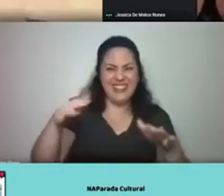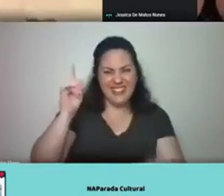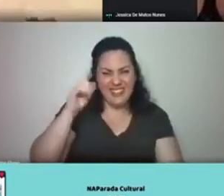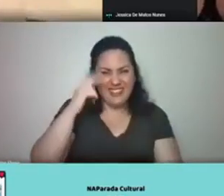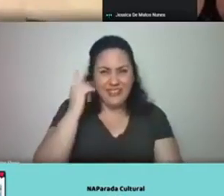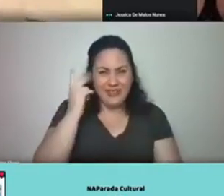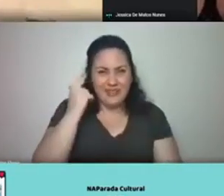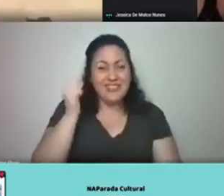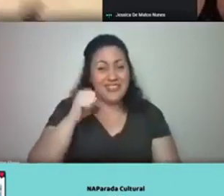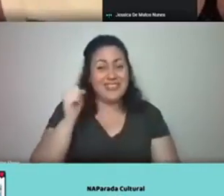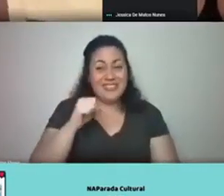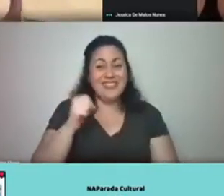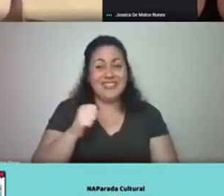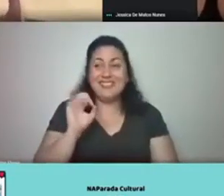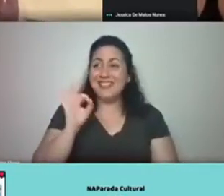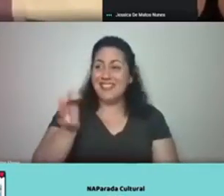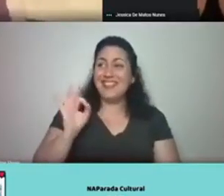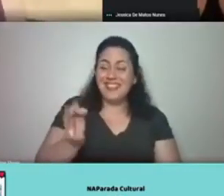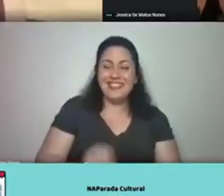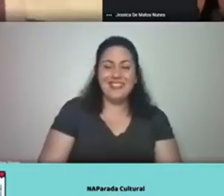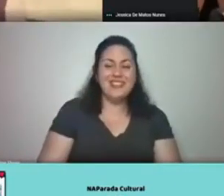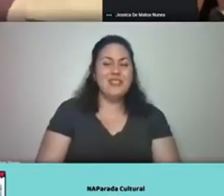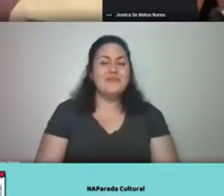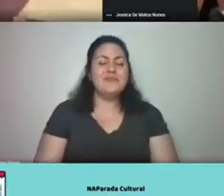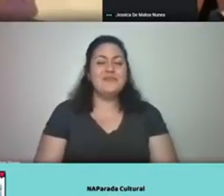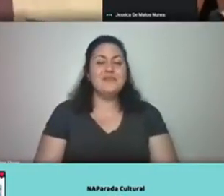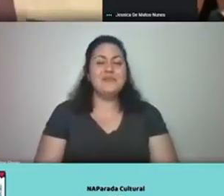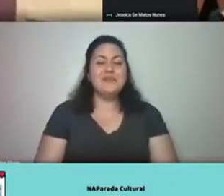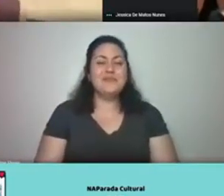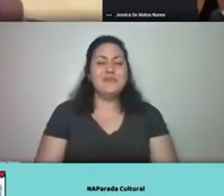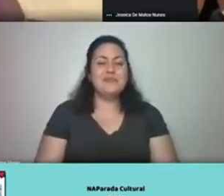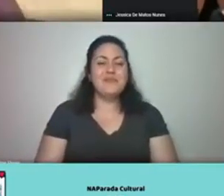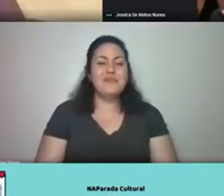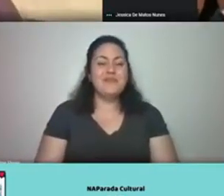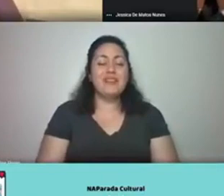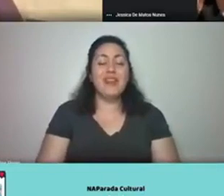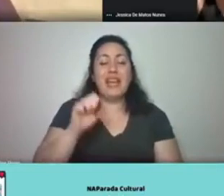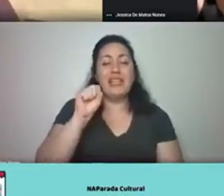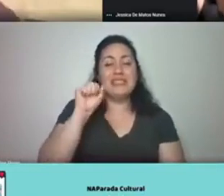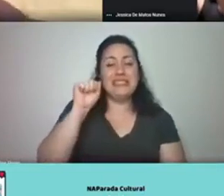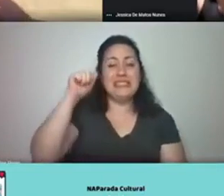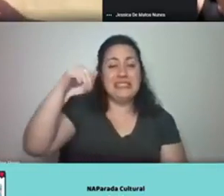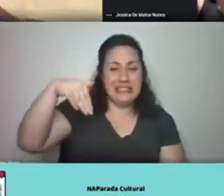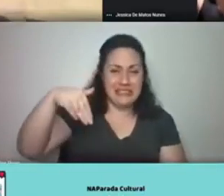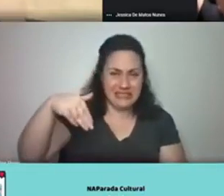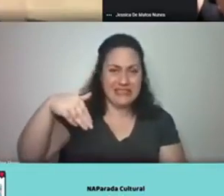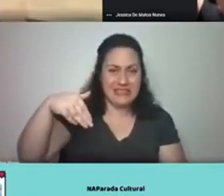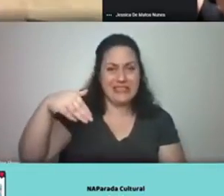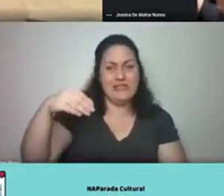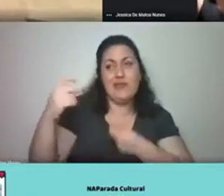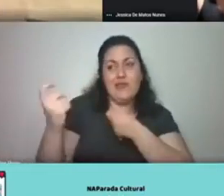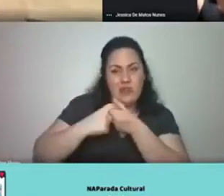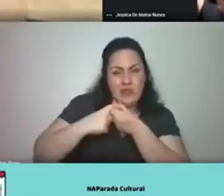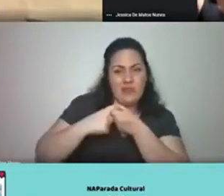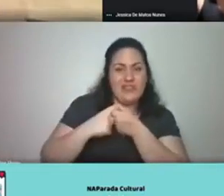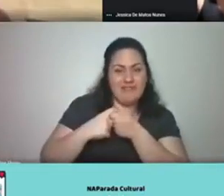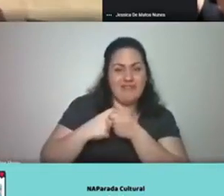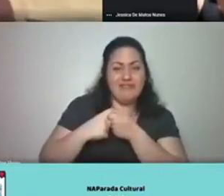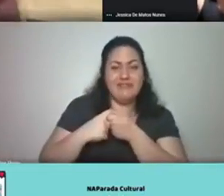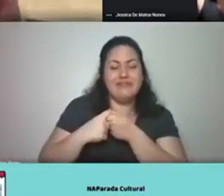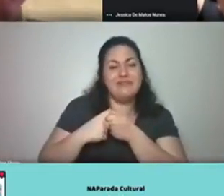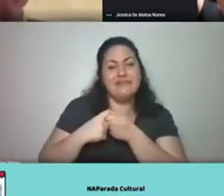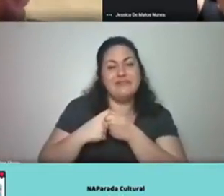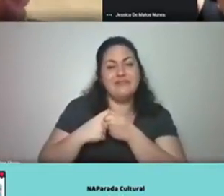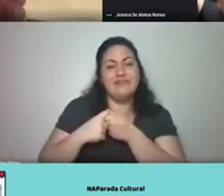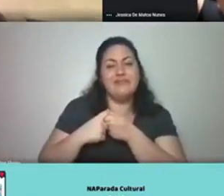mim. exato, né? E aí quando o Sam chegou, então, para receber as